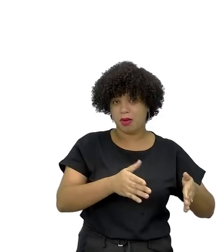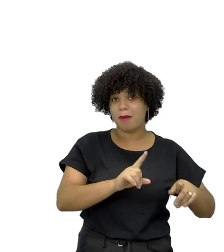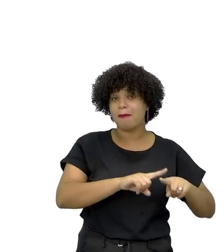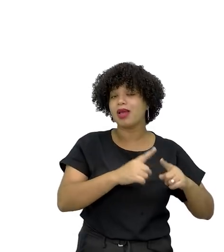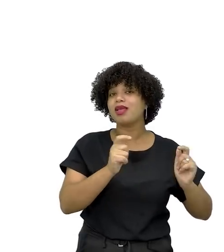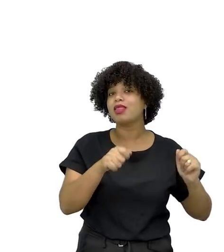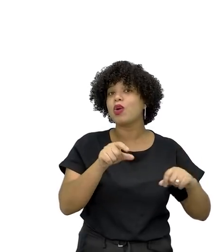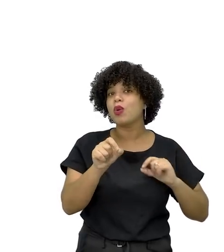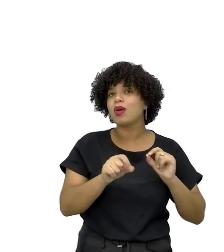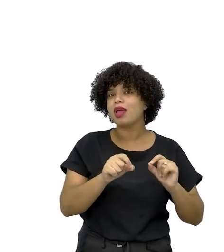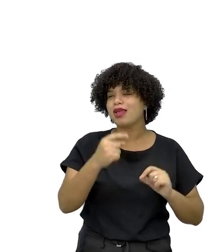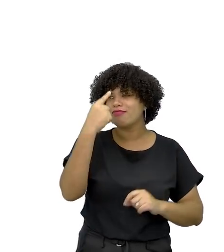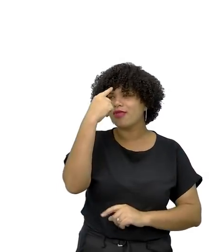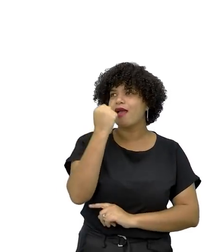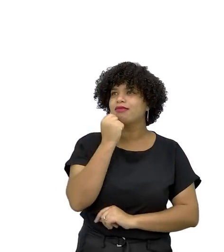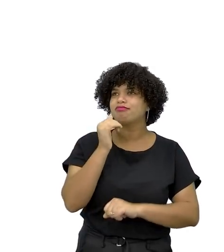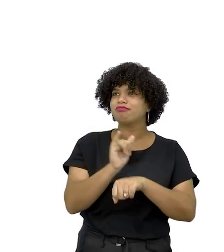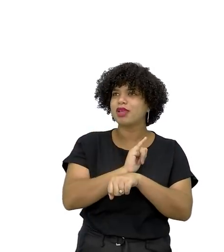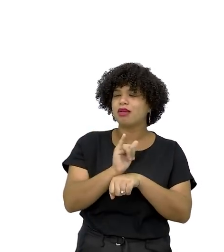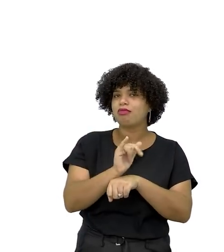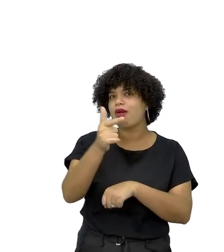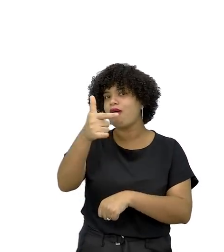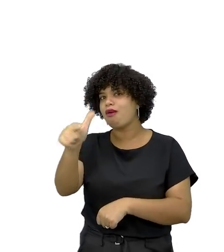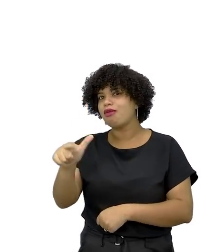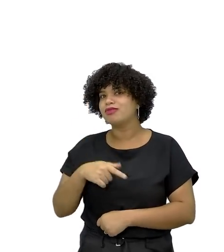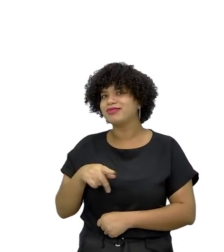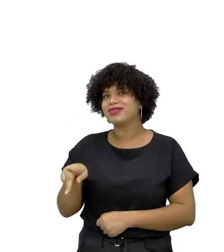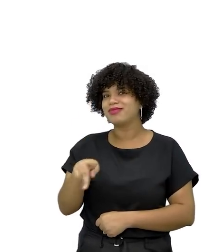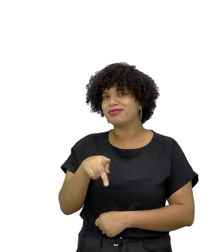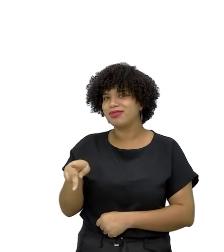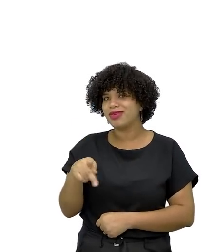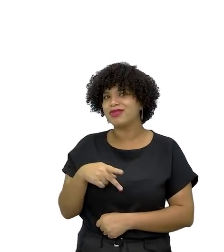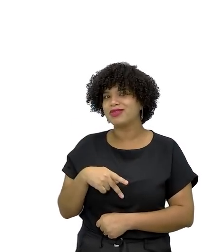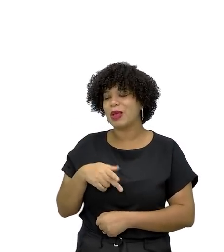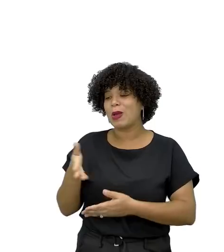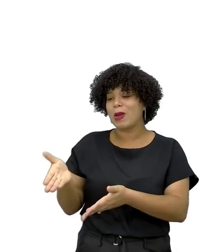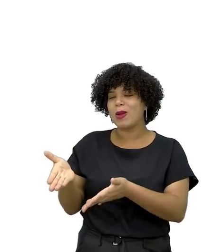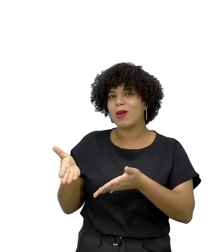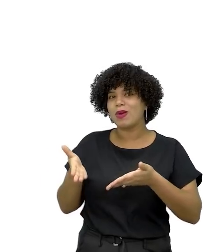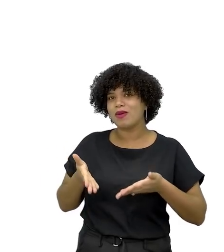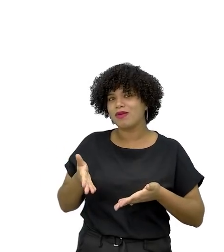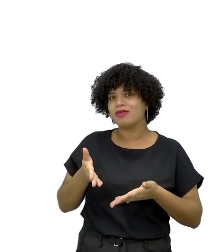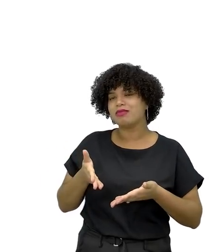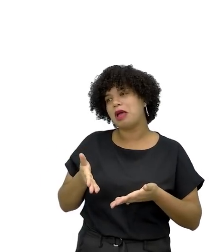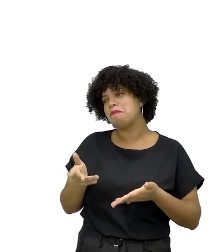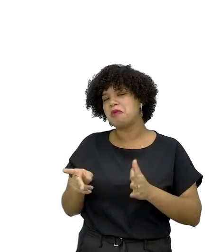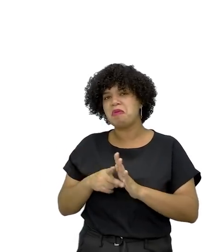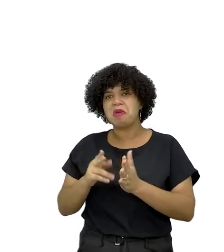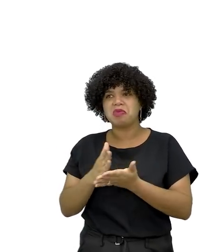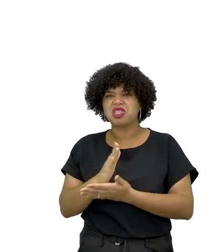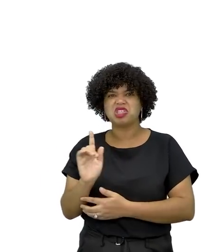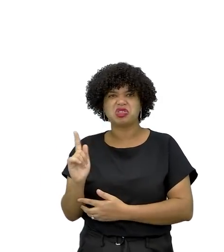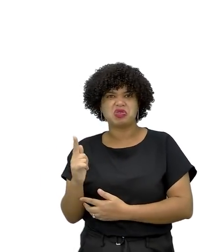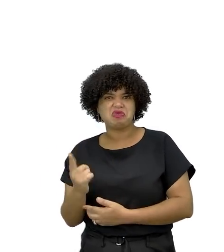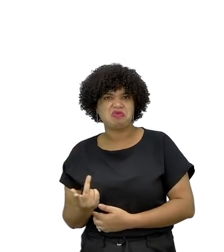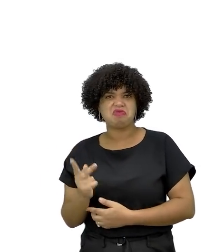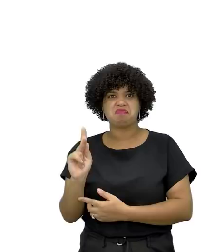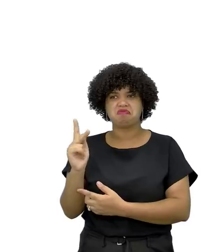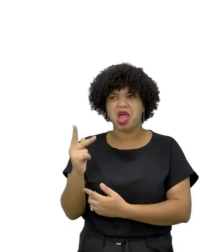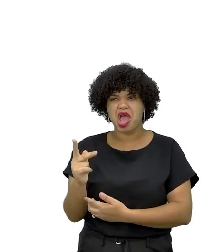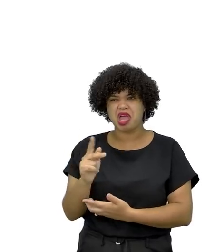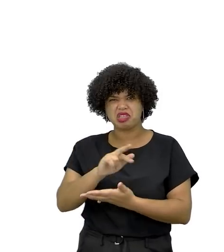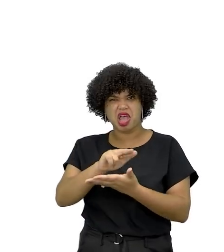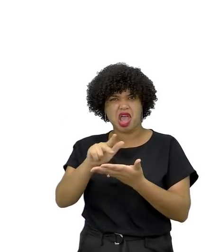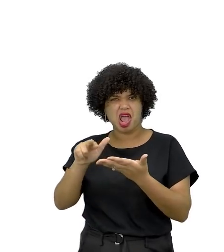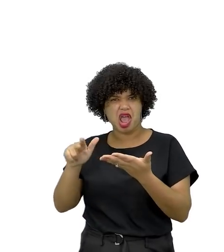convidar, né, estar junto com os outros professores da área de ciências da natureza, da área de ciências humanas, da área de